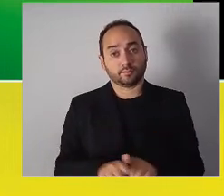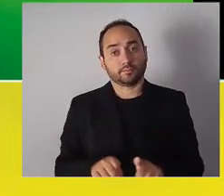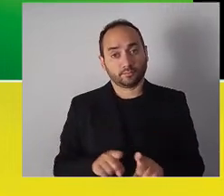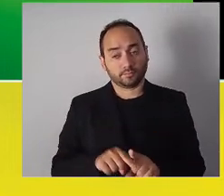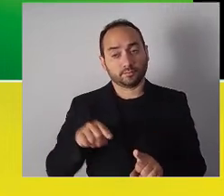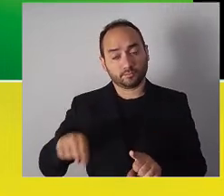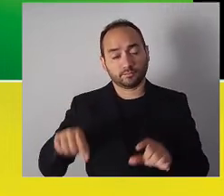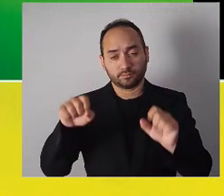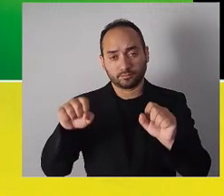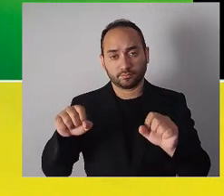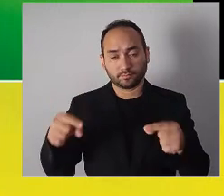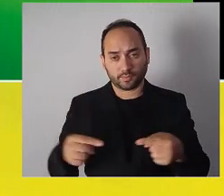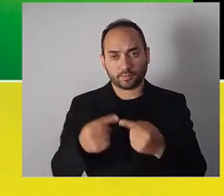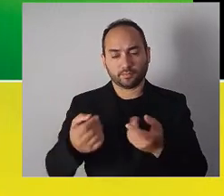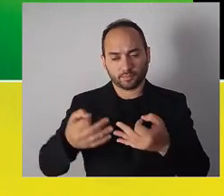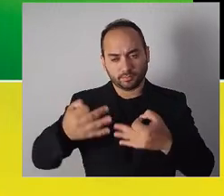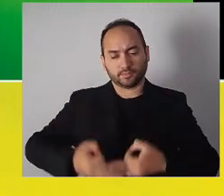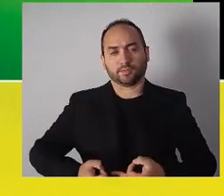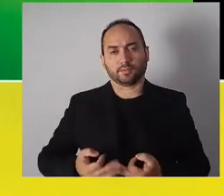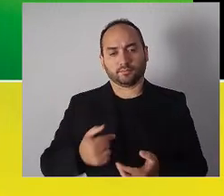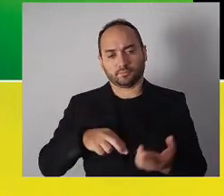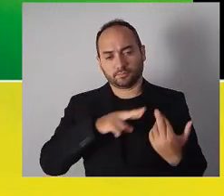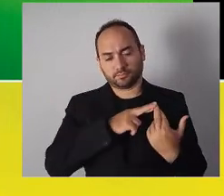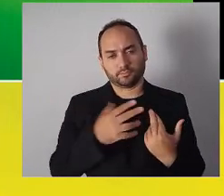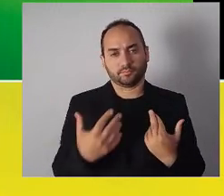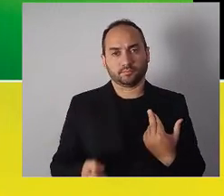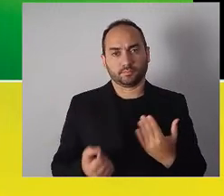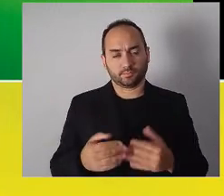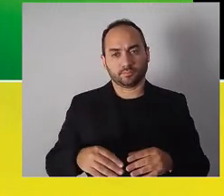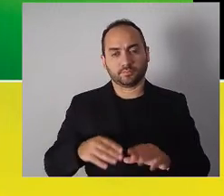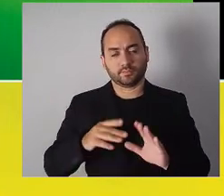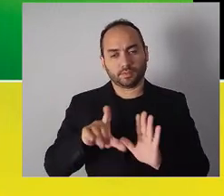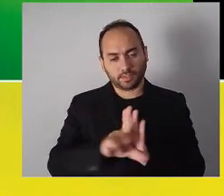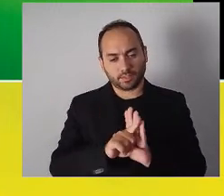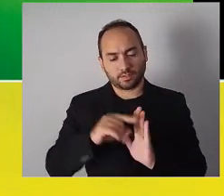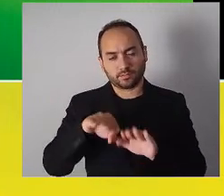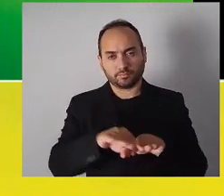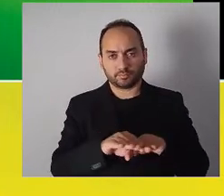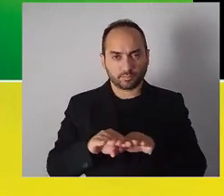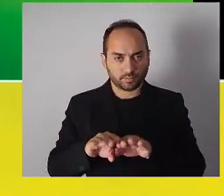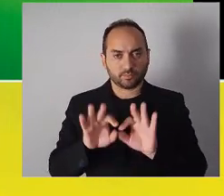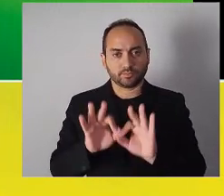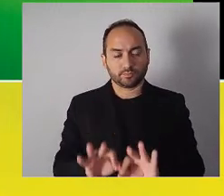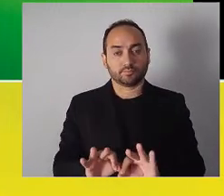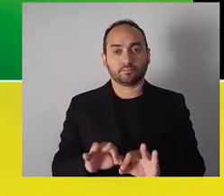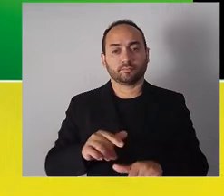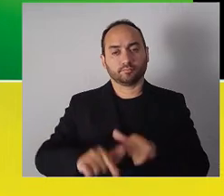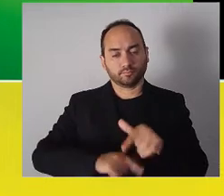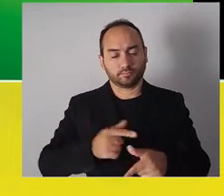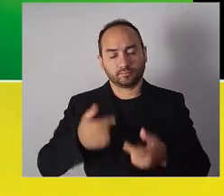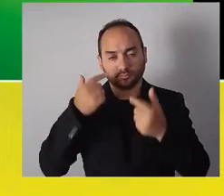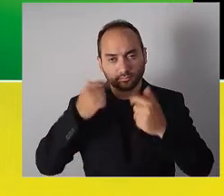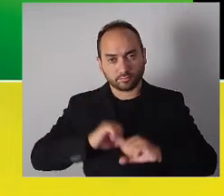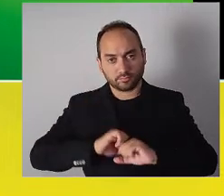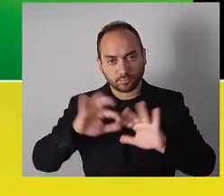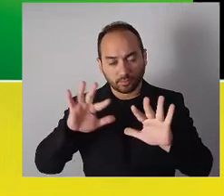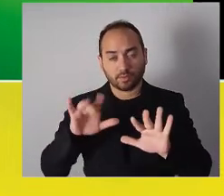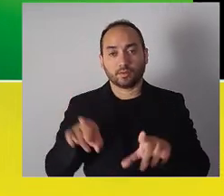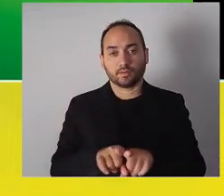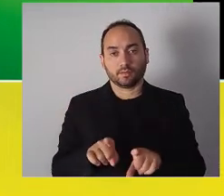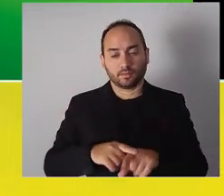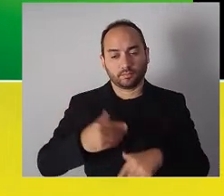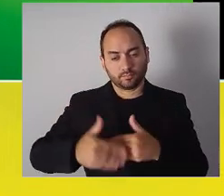testemunho do compromisso do TRE Ceará com os princípios da legalidade, igualdade, eficiência, transparência e